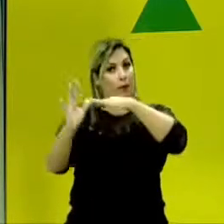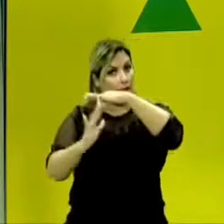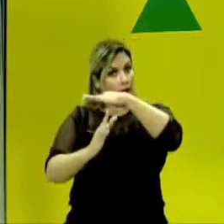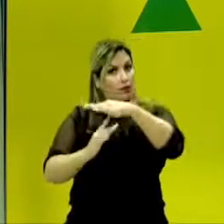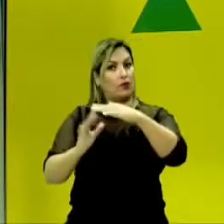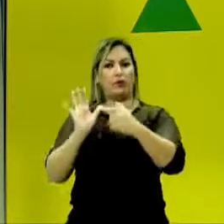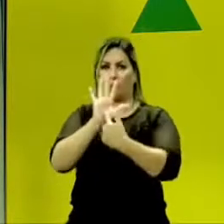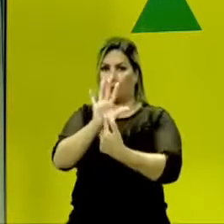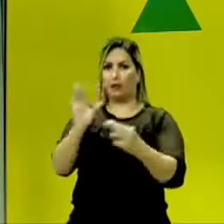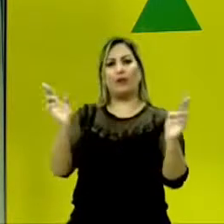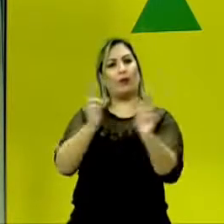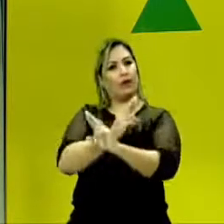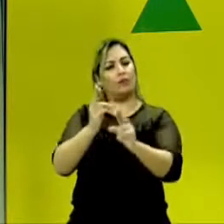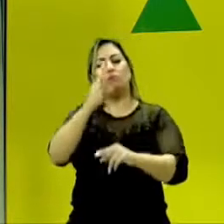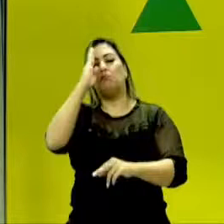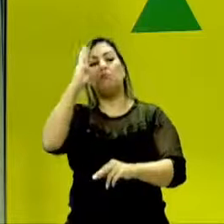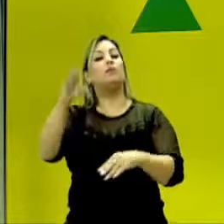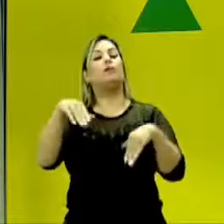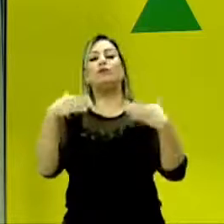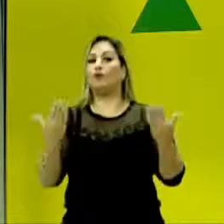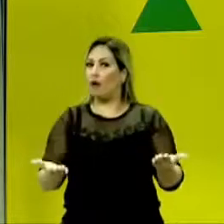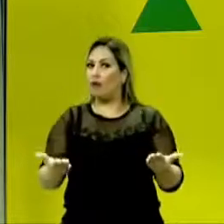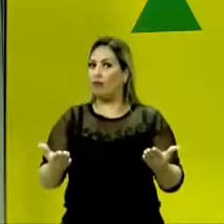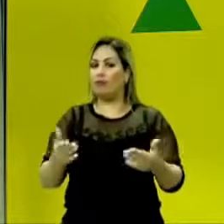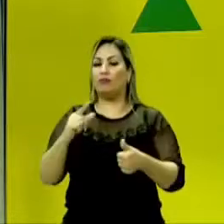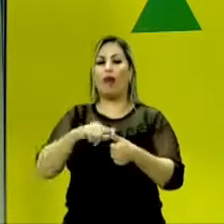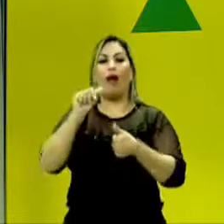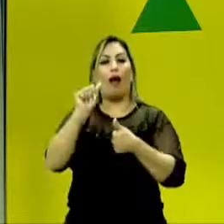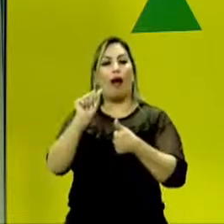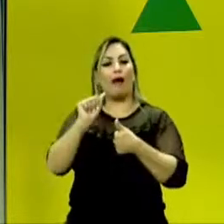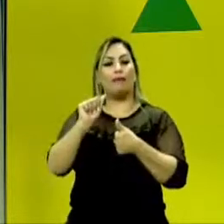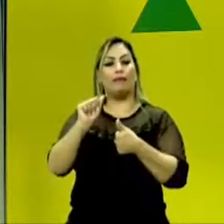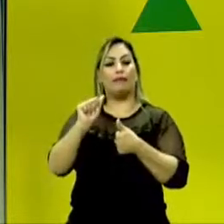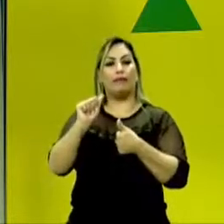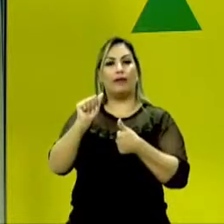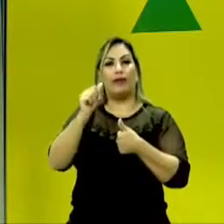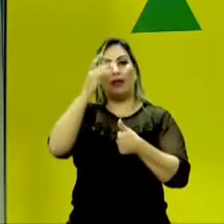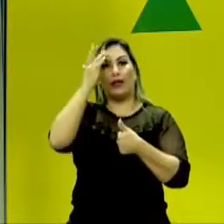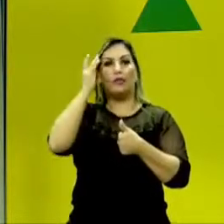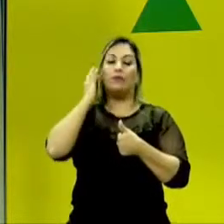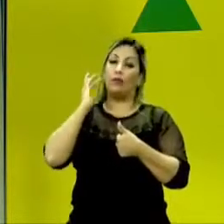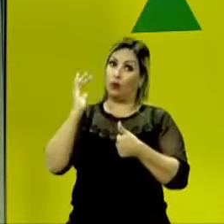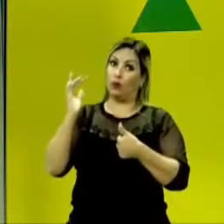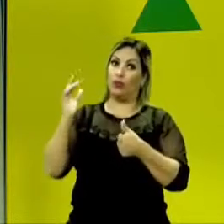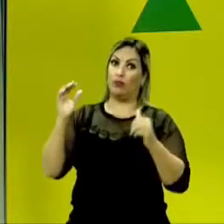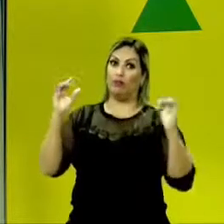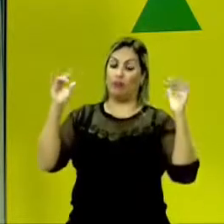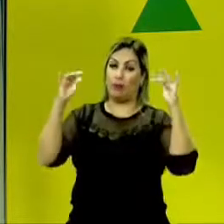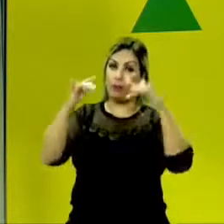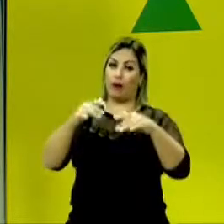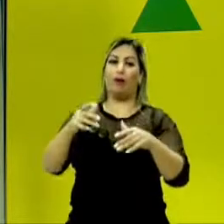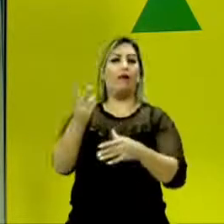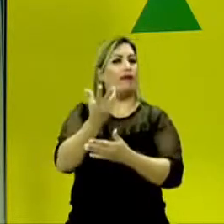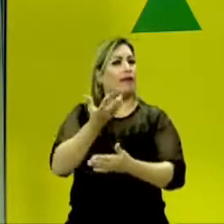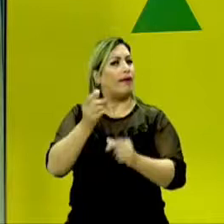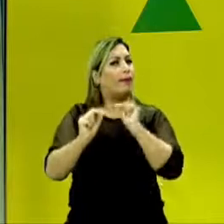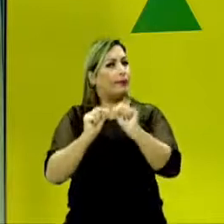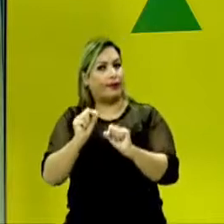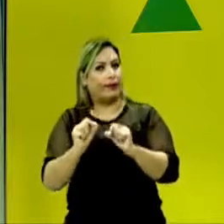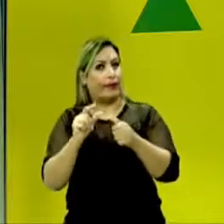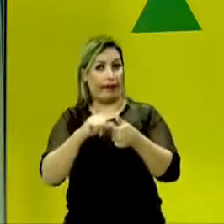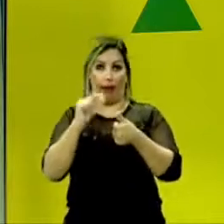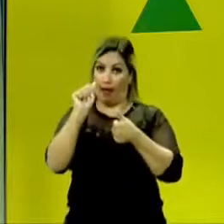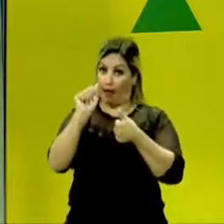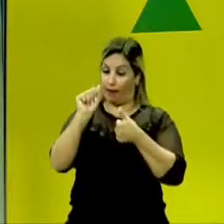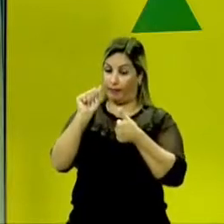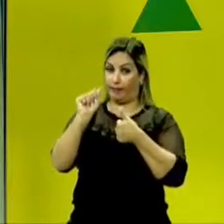citadas estão relacionadas principalmente Então, as pessoas migrando para aquele território, o que elas estão buscando?